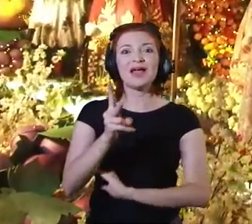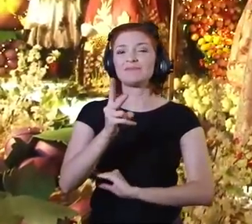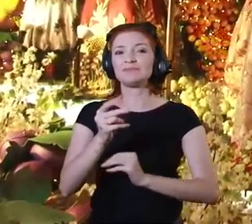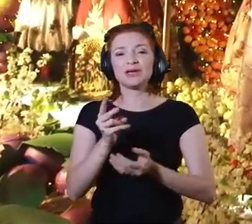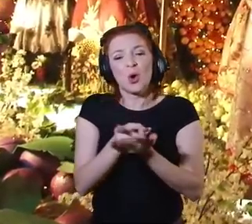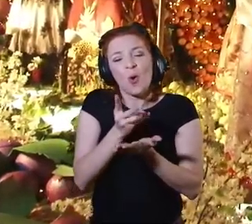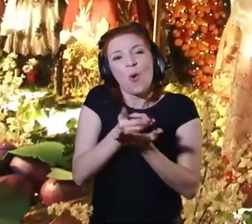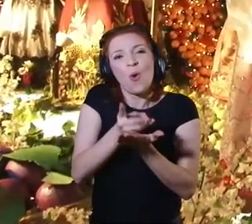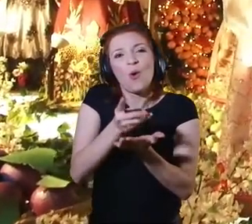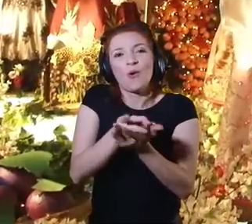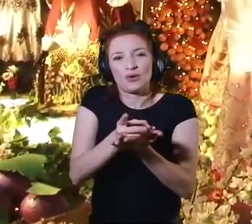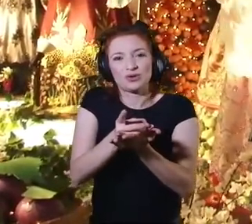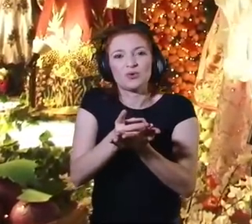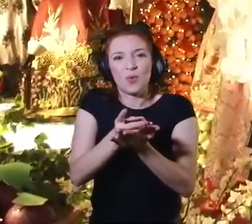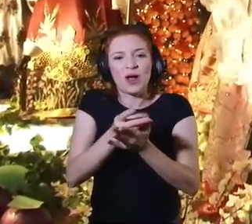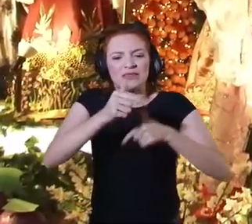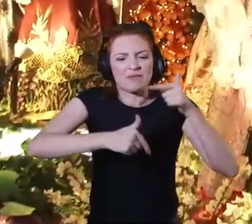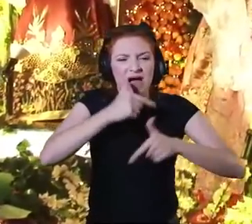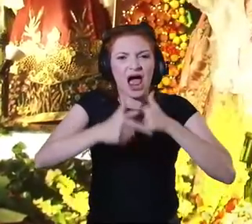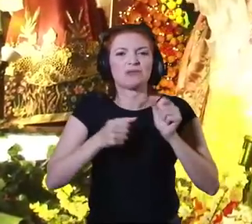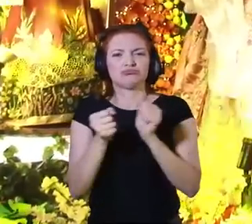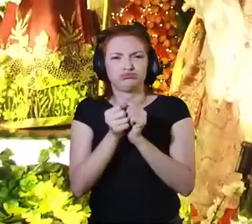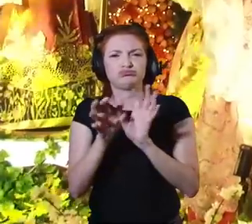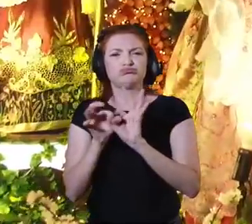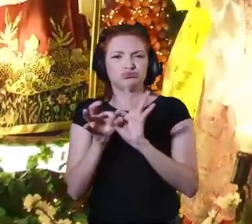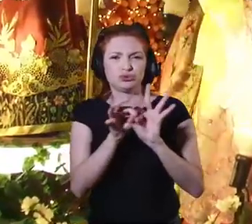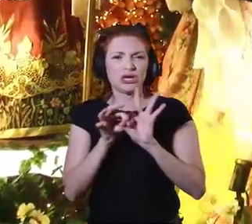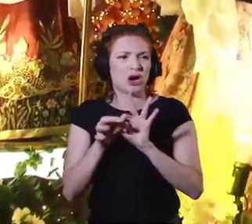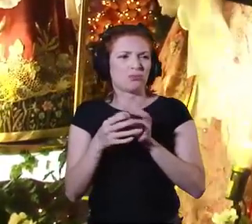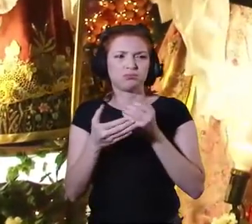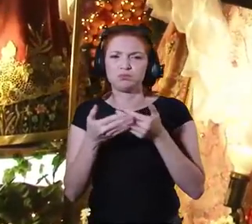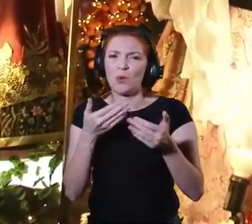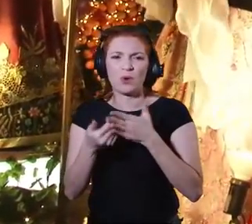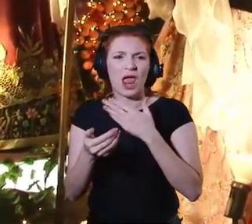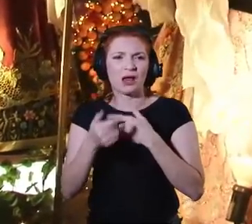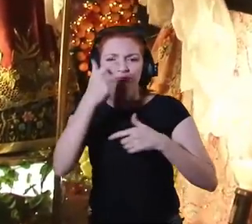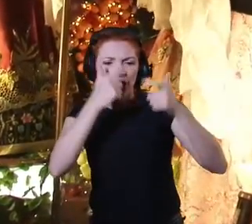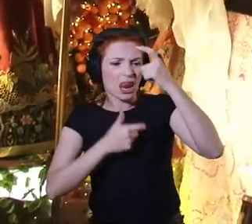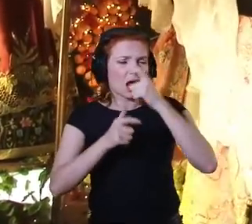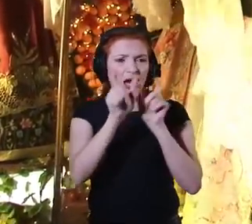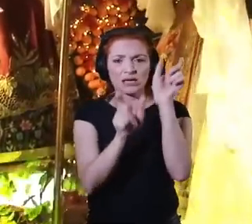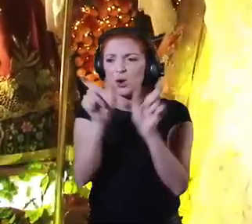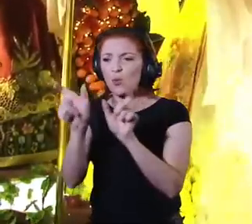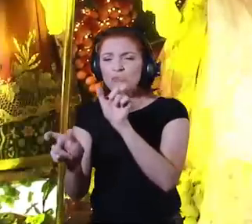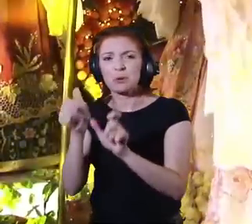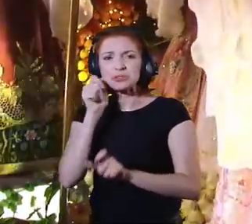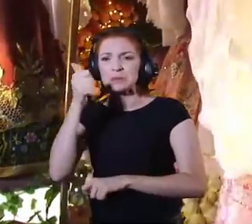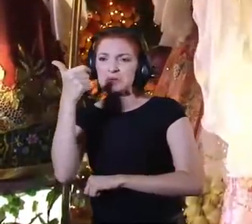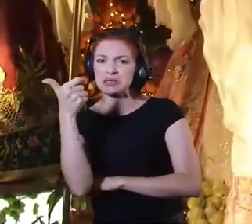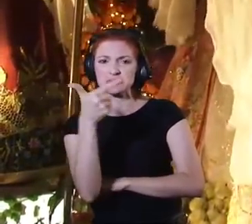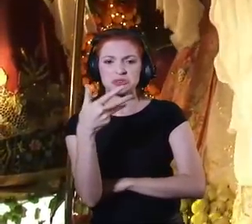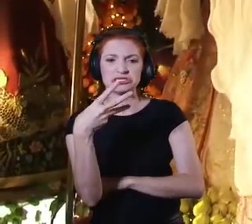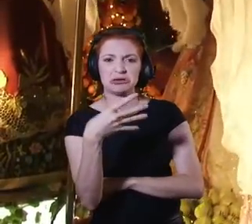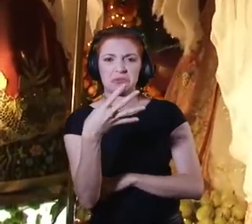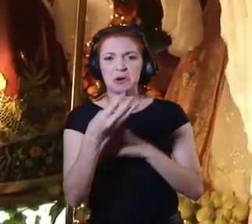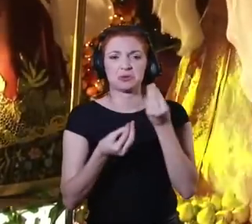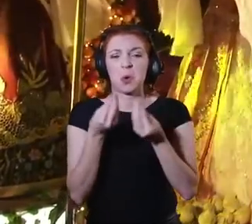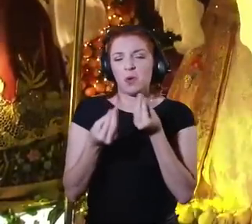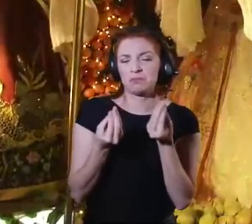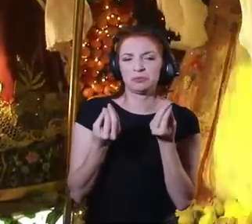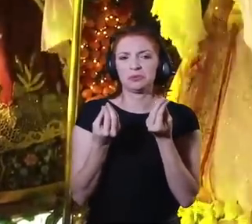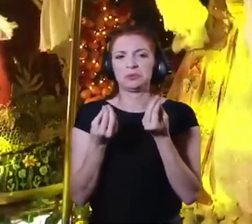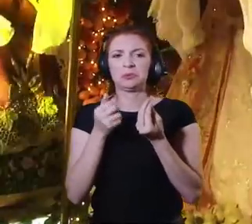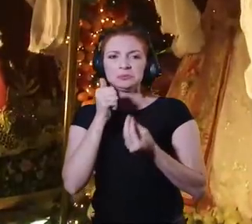gente consiga fazer esse trabalho juntas e unidas, indiferente da posição que a gente tenha tido na edição da festa, se foi como embaixatriz,